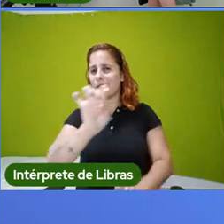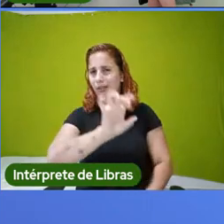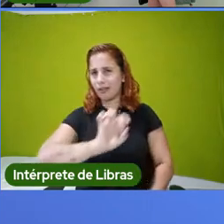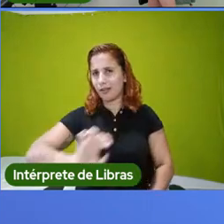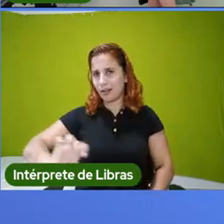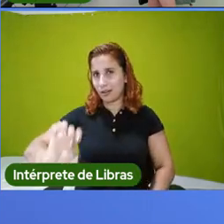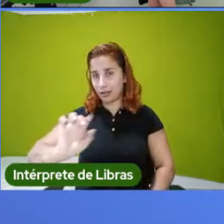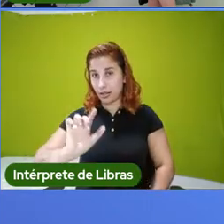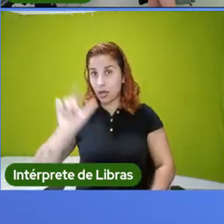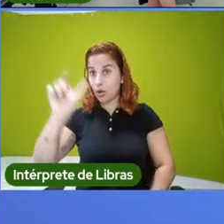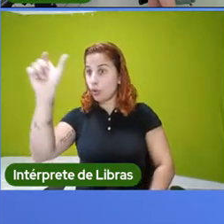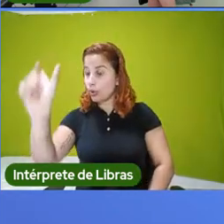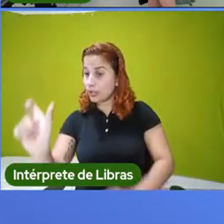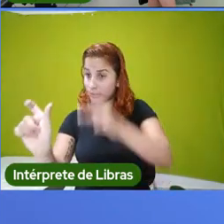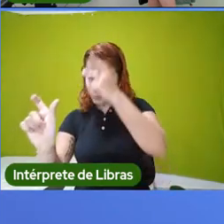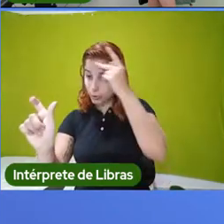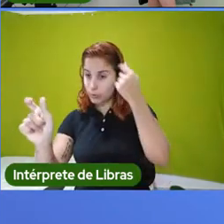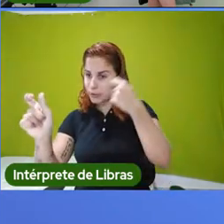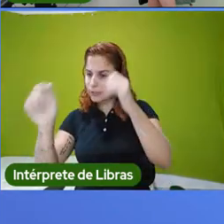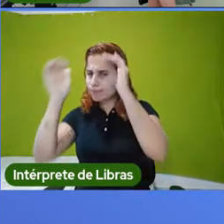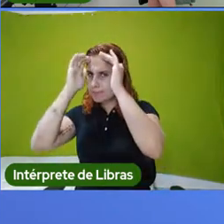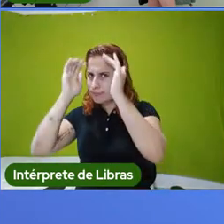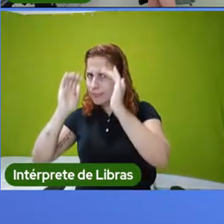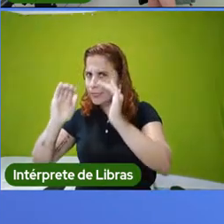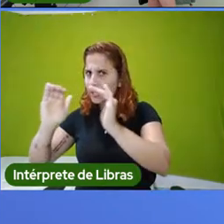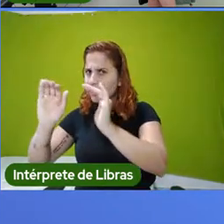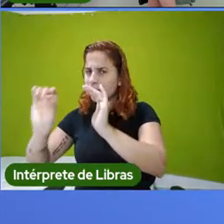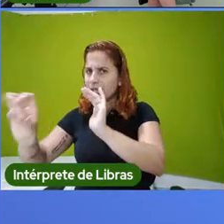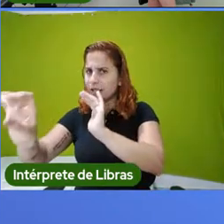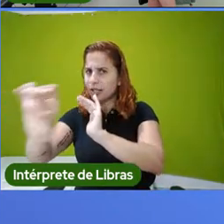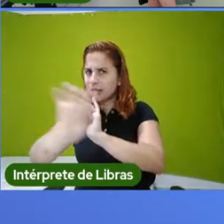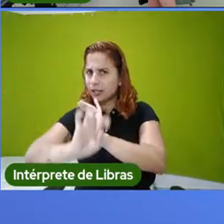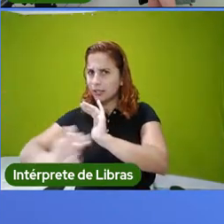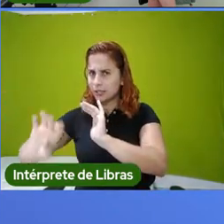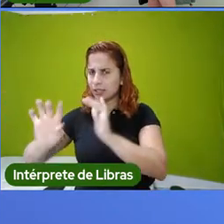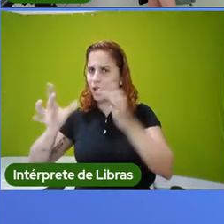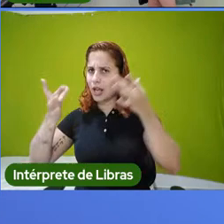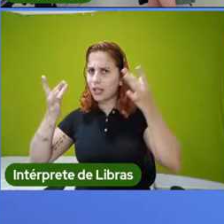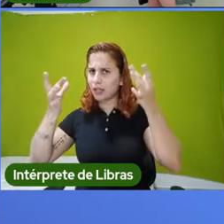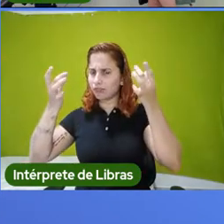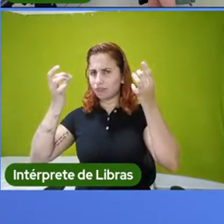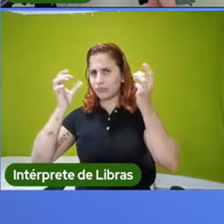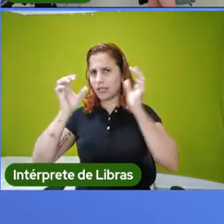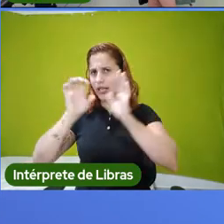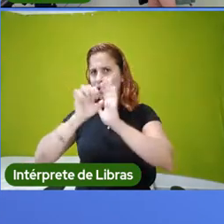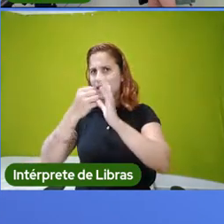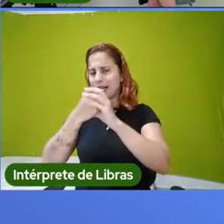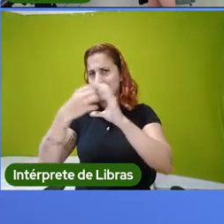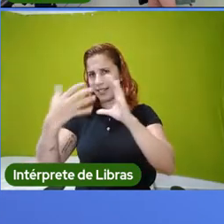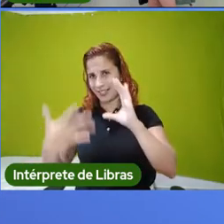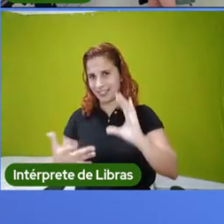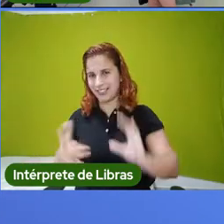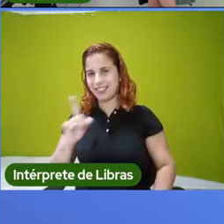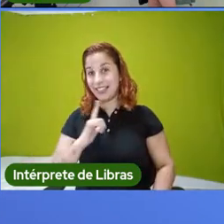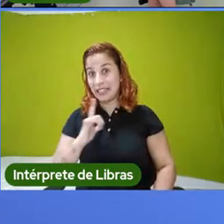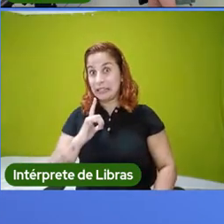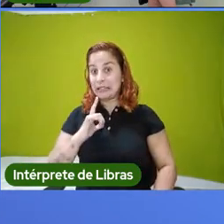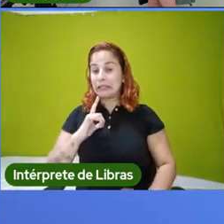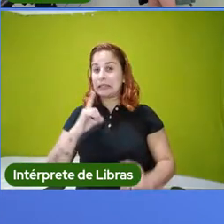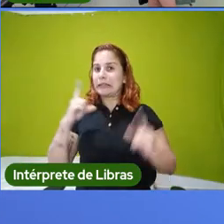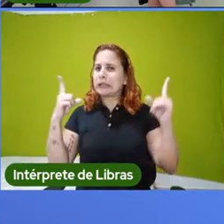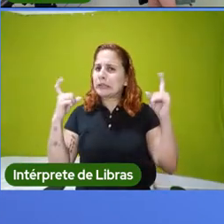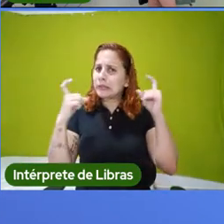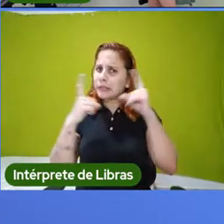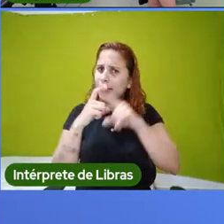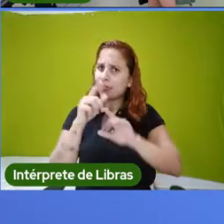indivíduos respeitando a sua autonomia. As pessoas com deficiência trouxeram um desafio para esse projeto iluminista, que